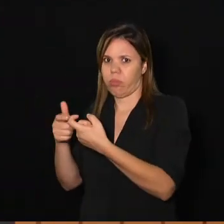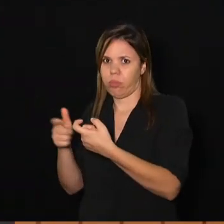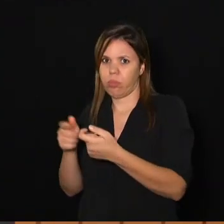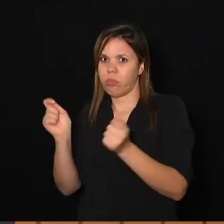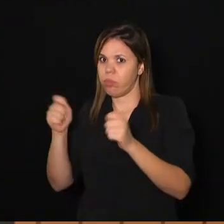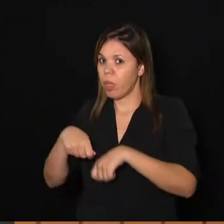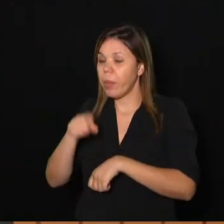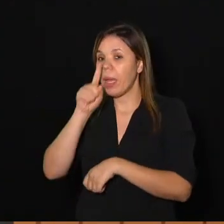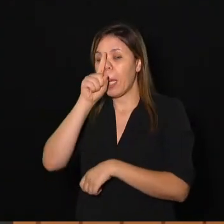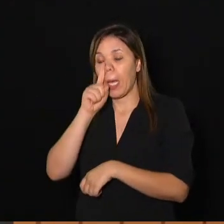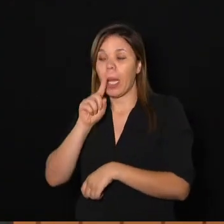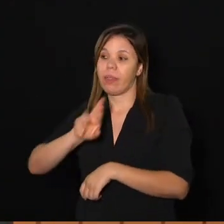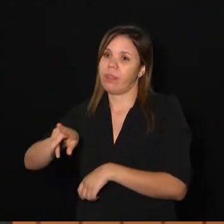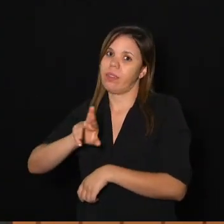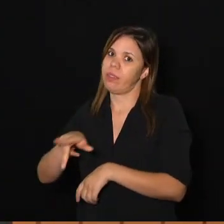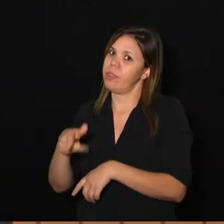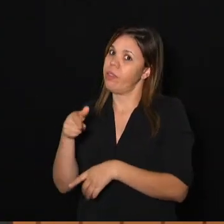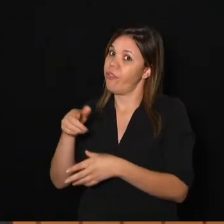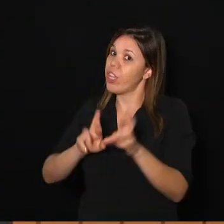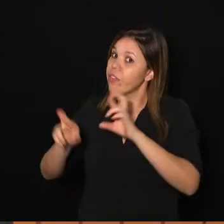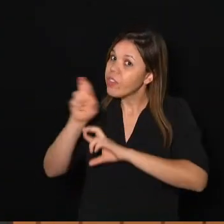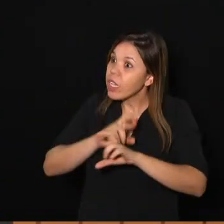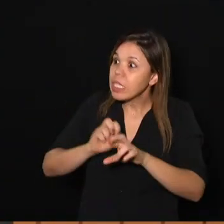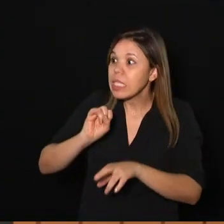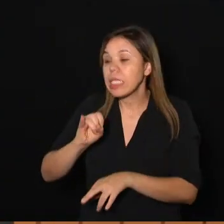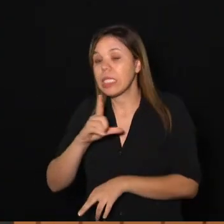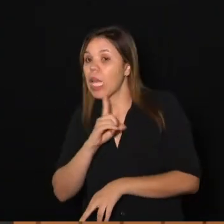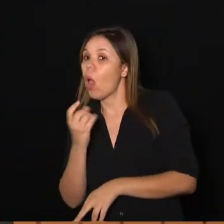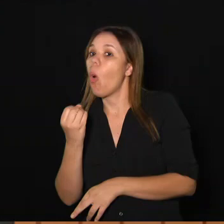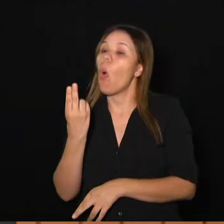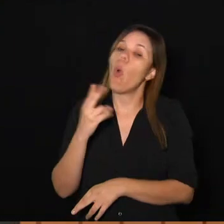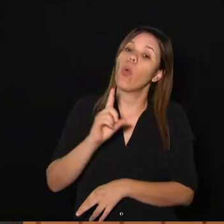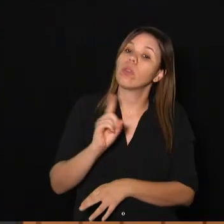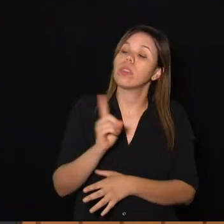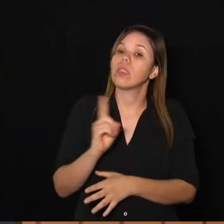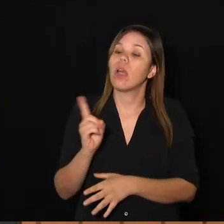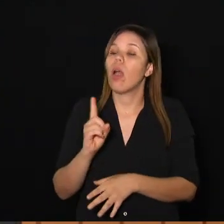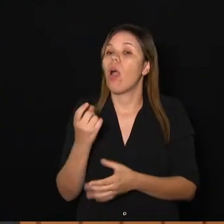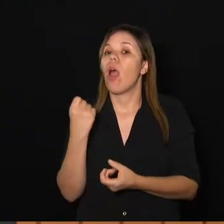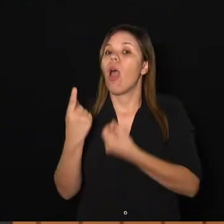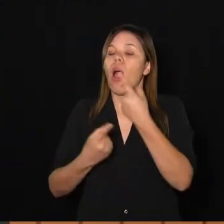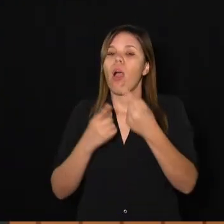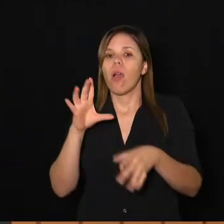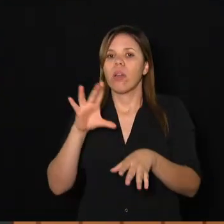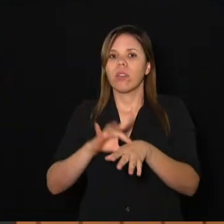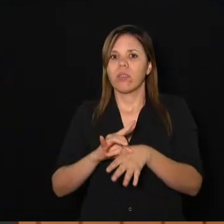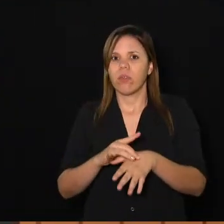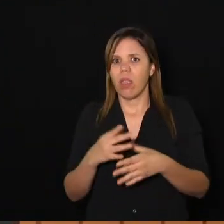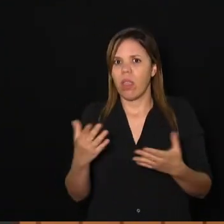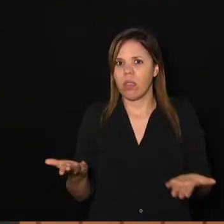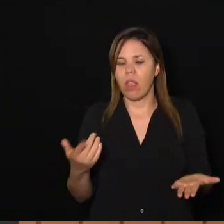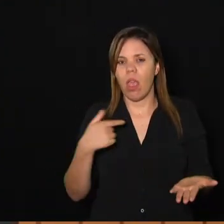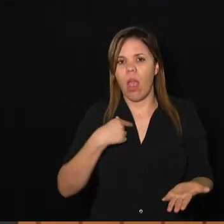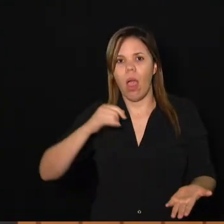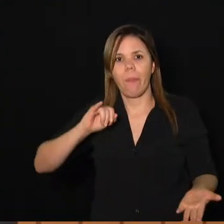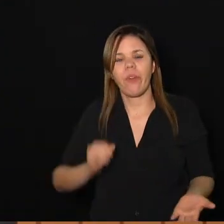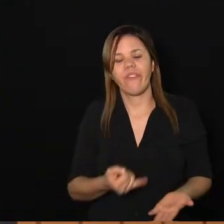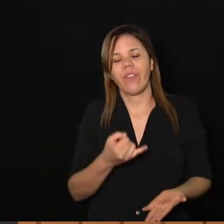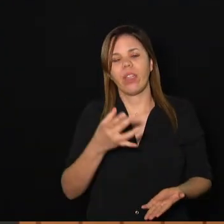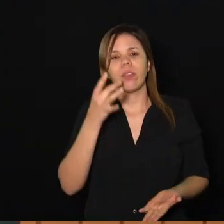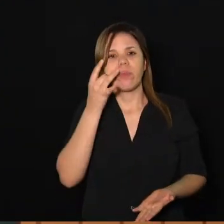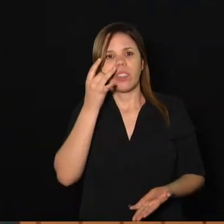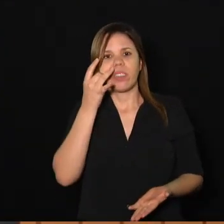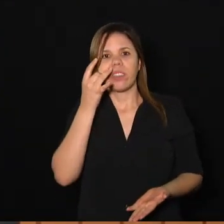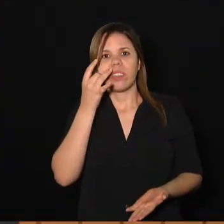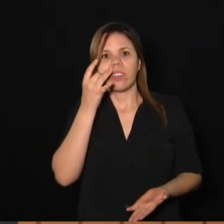risco de não se verificar se há ou não alguma patologia eu aproveito aqui a presença dos